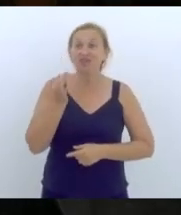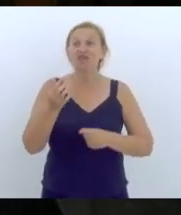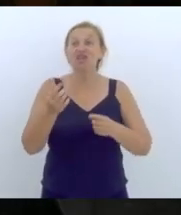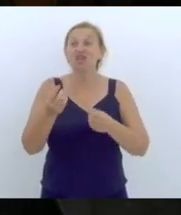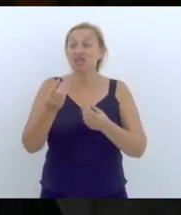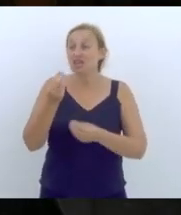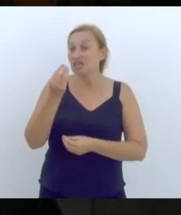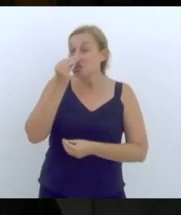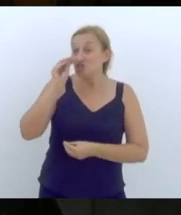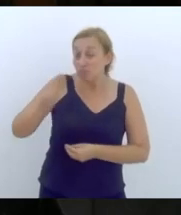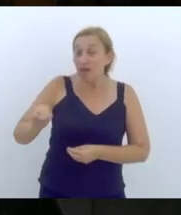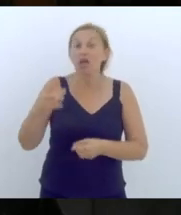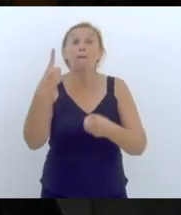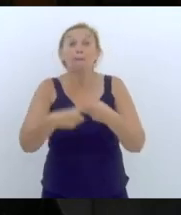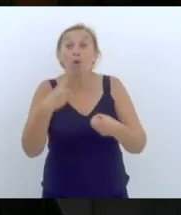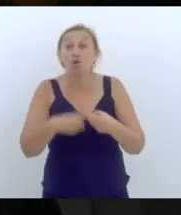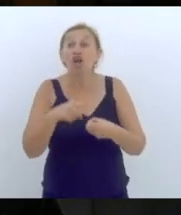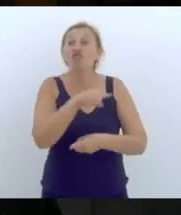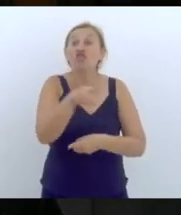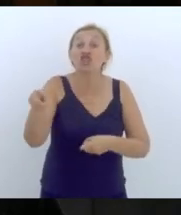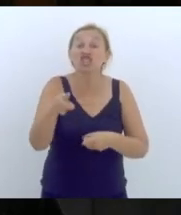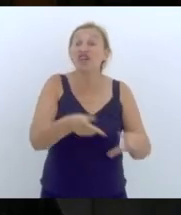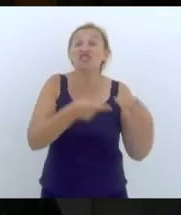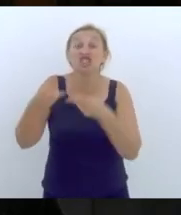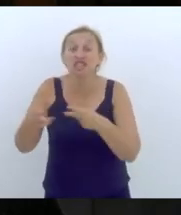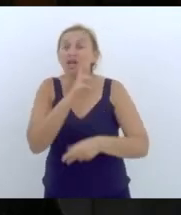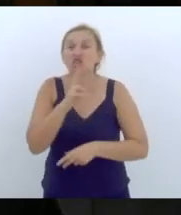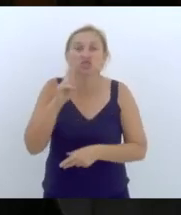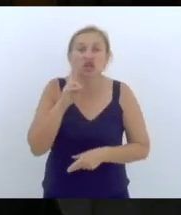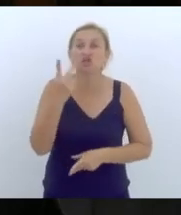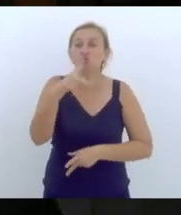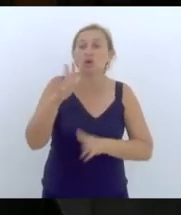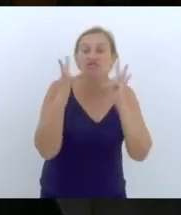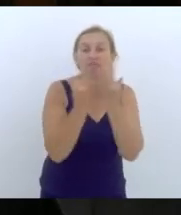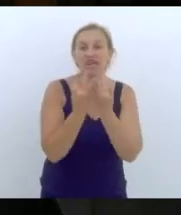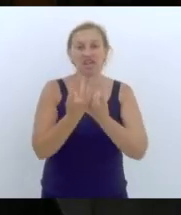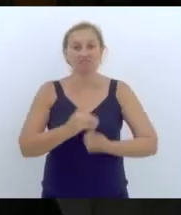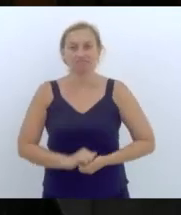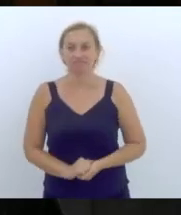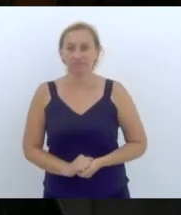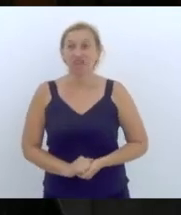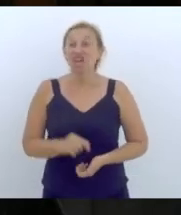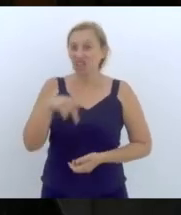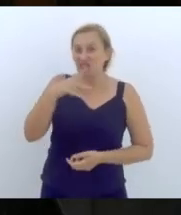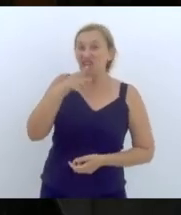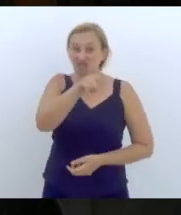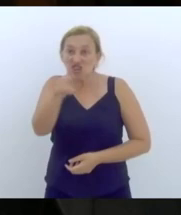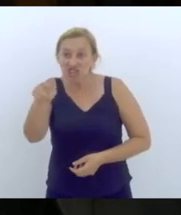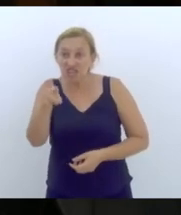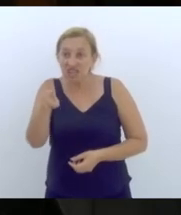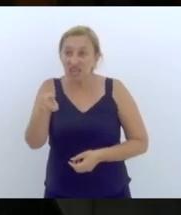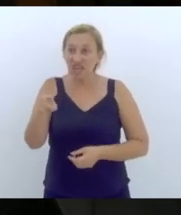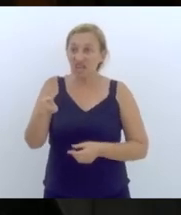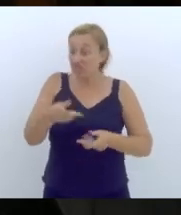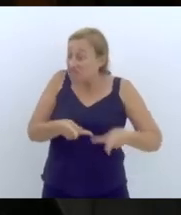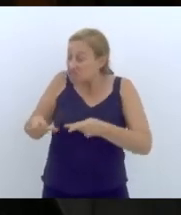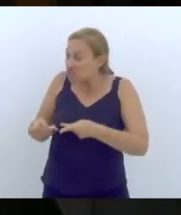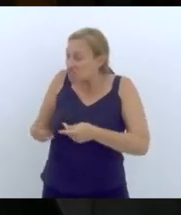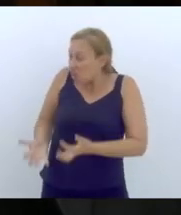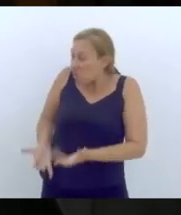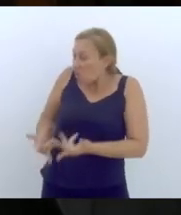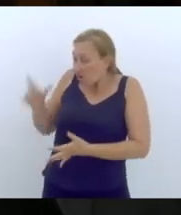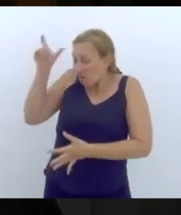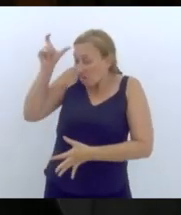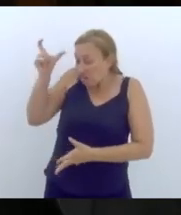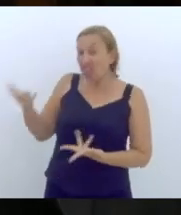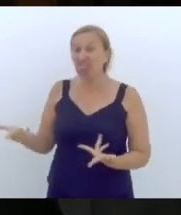porque você frequenta aí o restaurante com a sua família. Estão dizendo que você frequenta o inferninho. E pior do